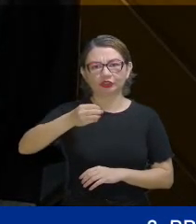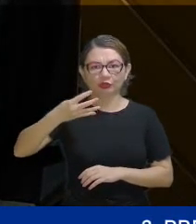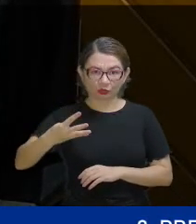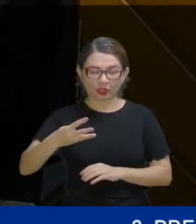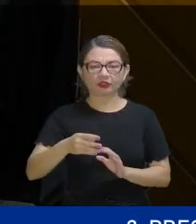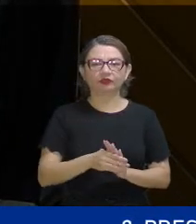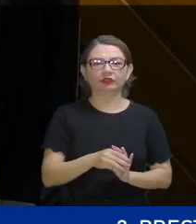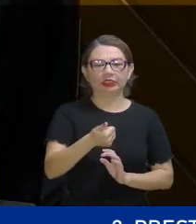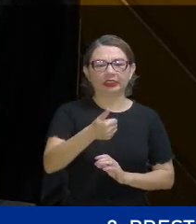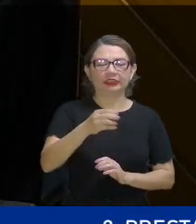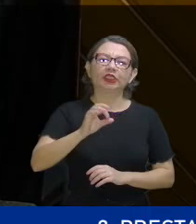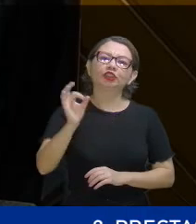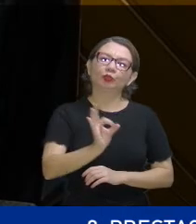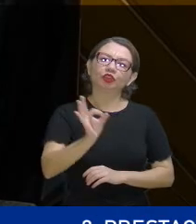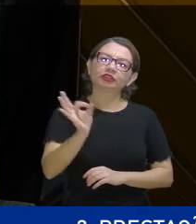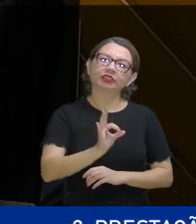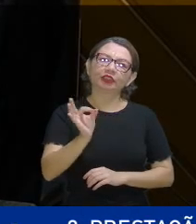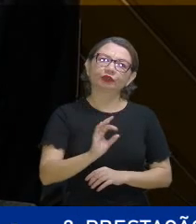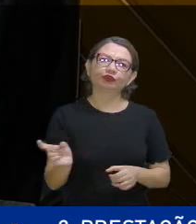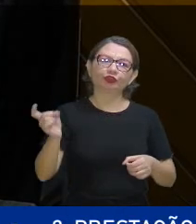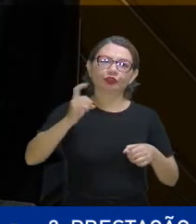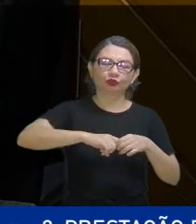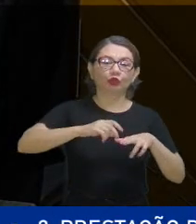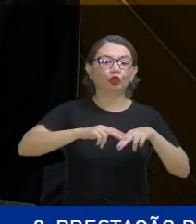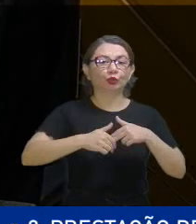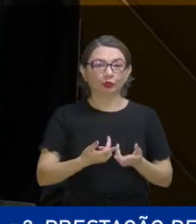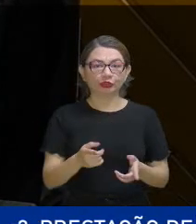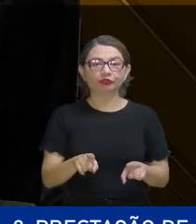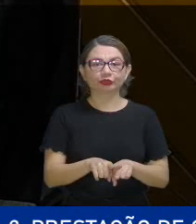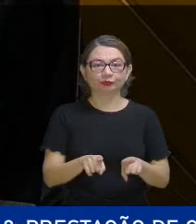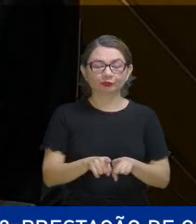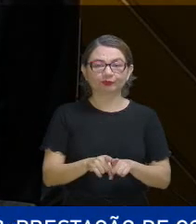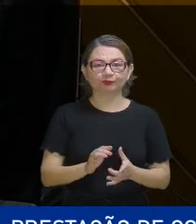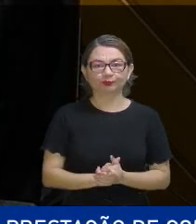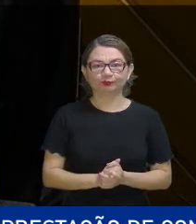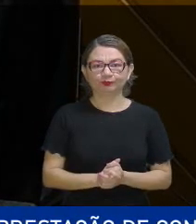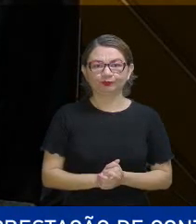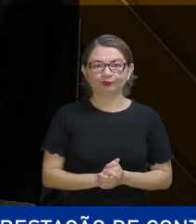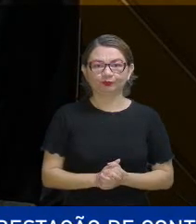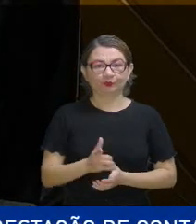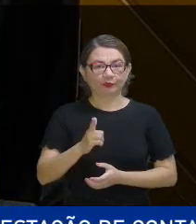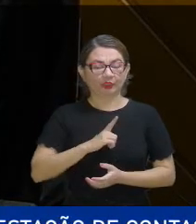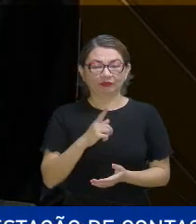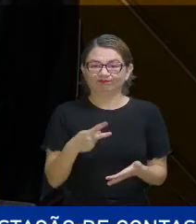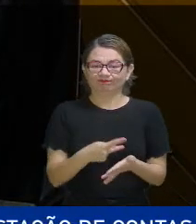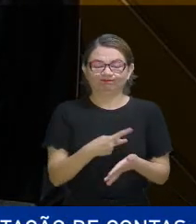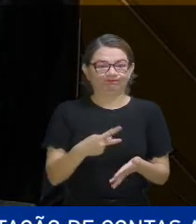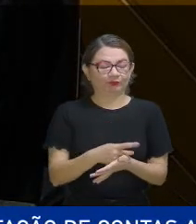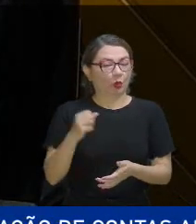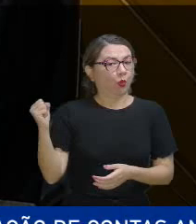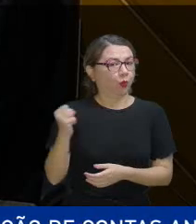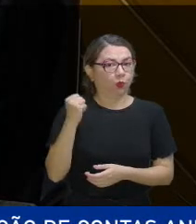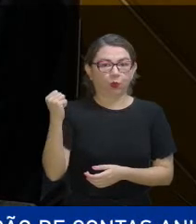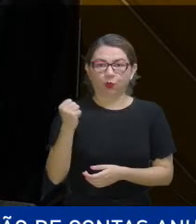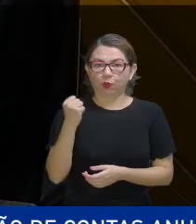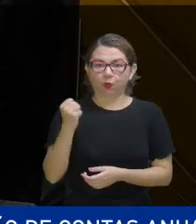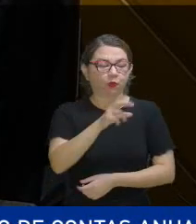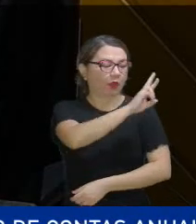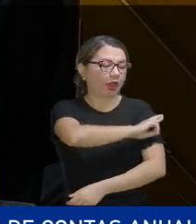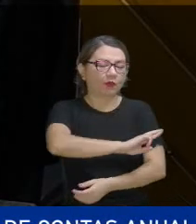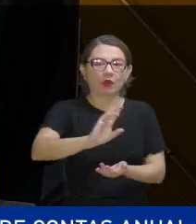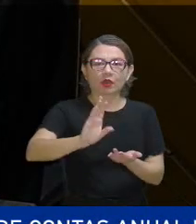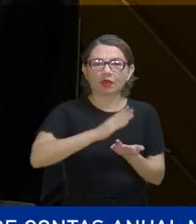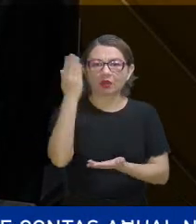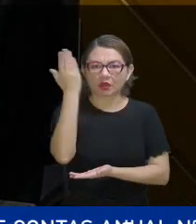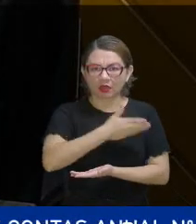23.604, qual fixa em 10%. Diante disso, senhor presidente, diante da existência de irregularidades graves, voto pela